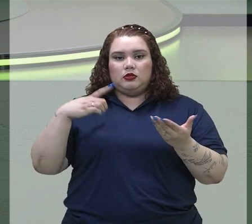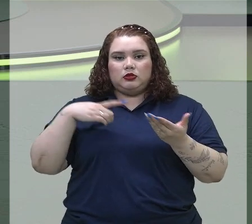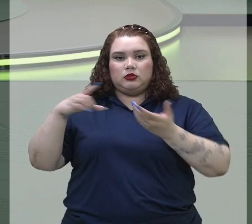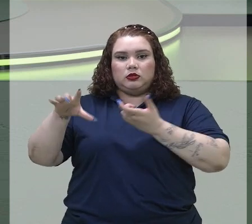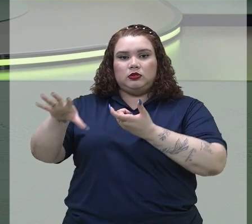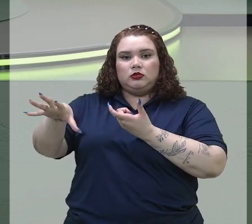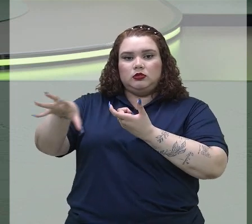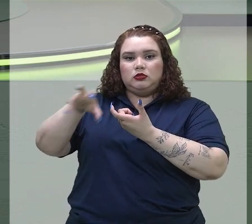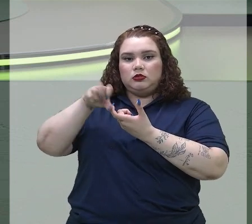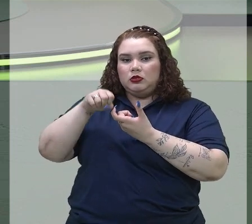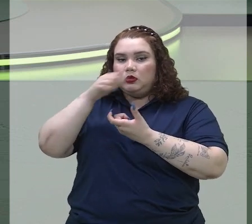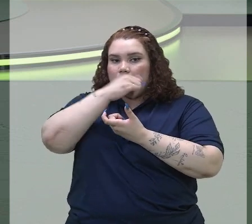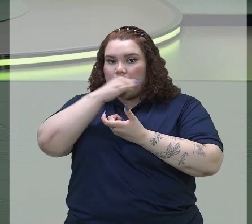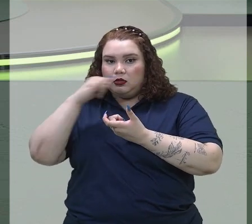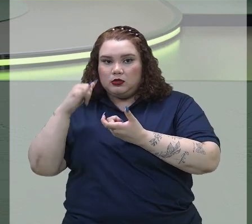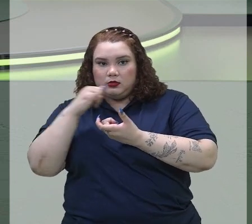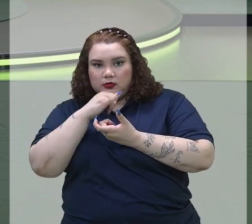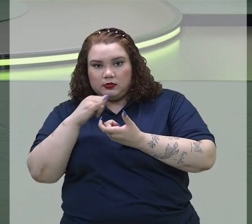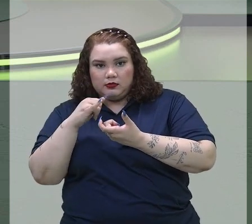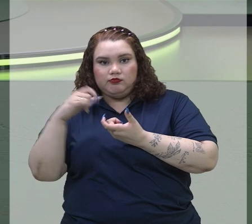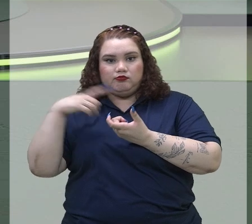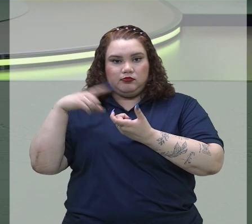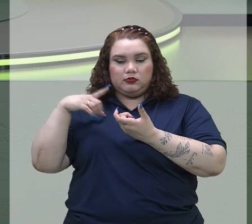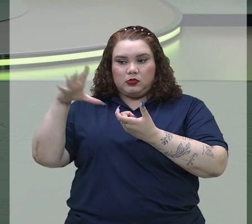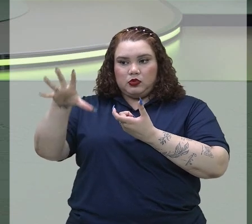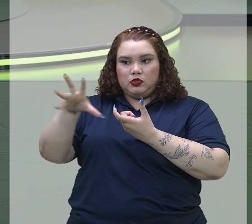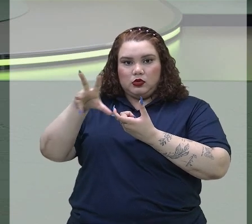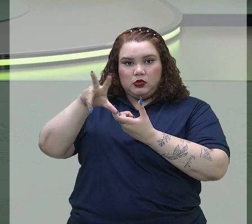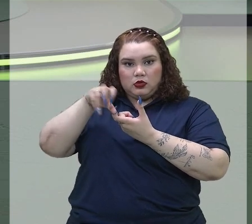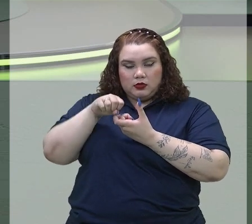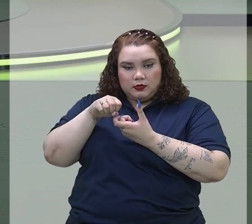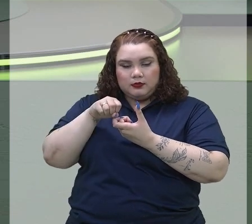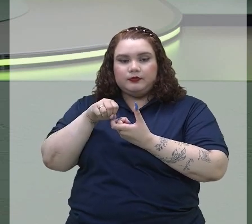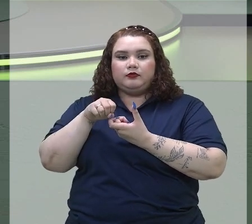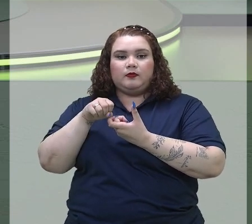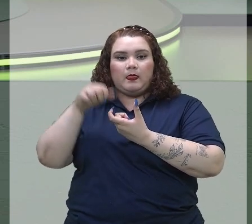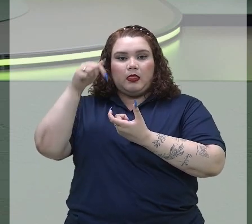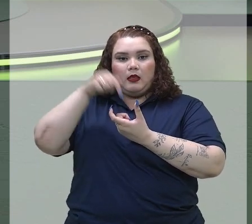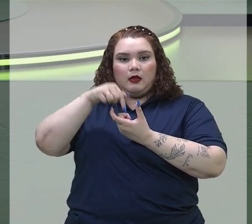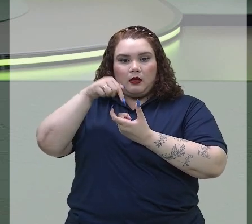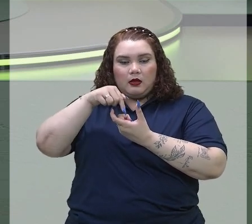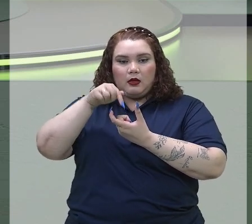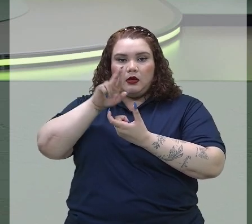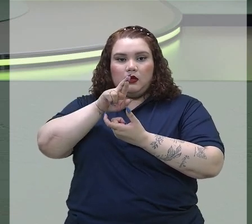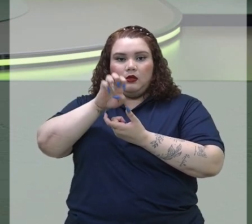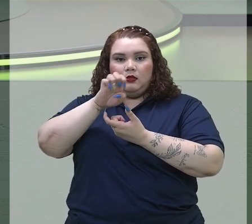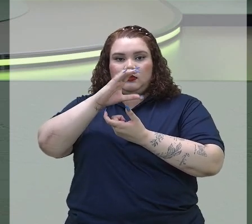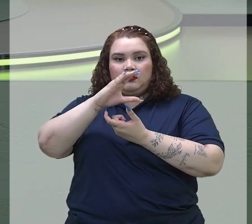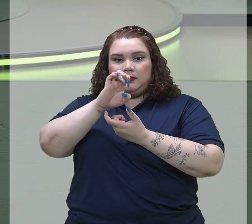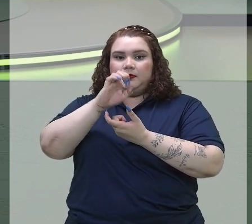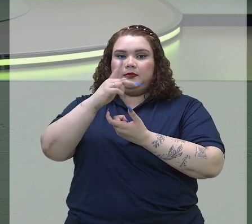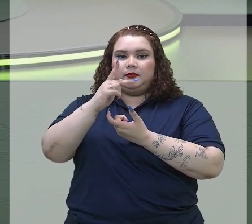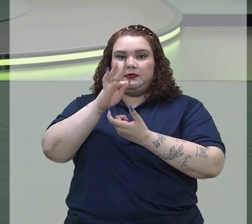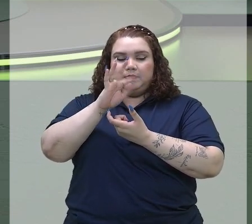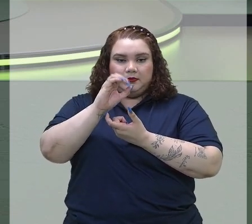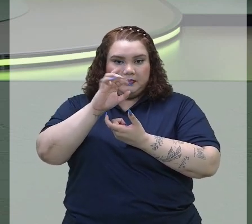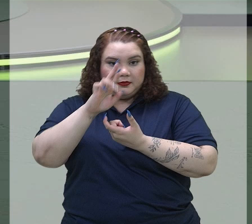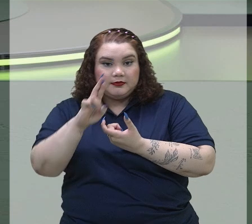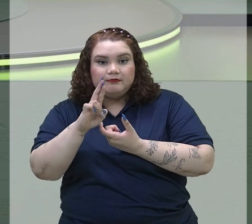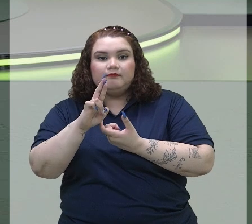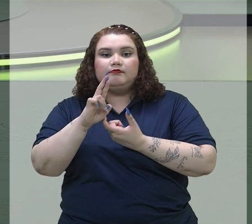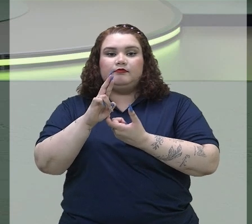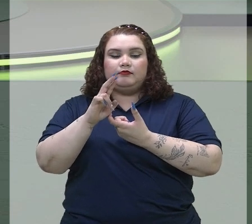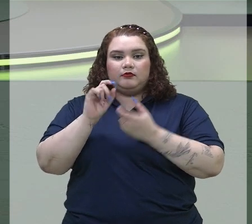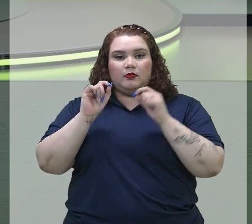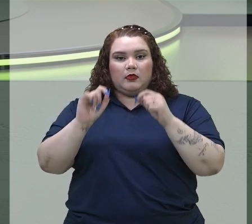elétrica, que é aquela que você vai receber aí do gerador, aí você tem o receptor, aonde você